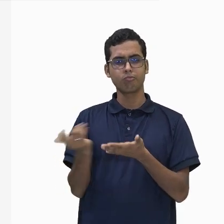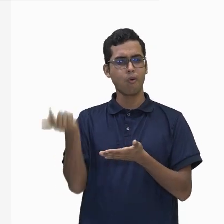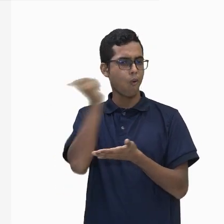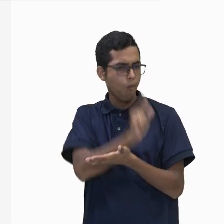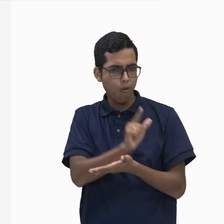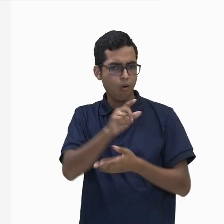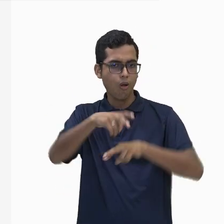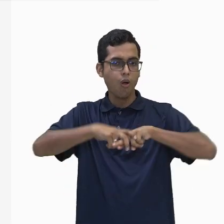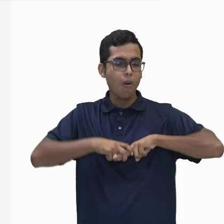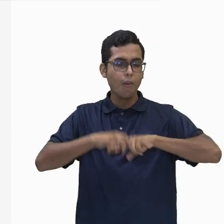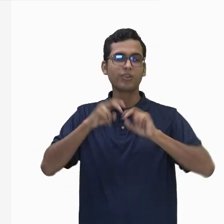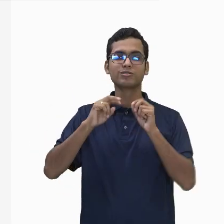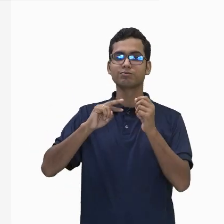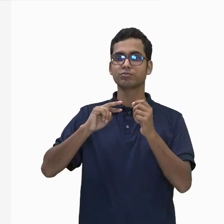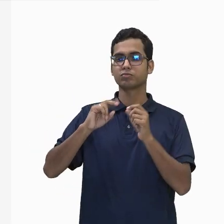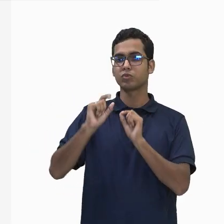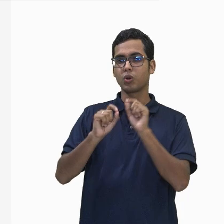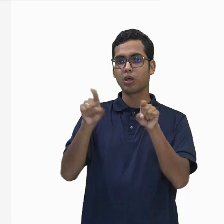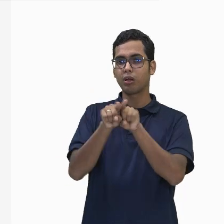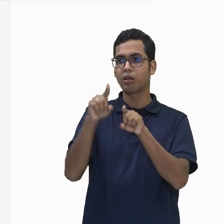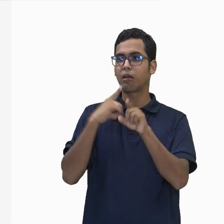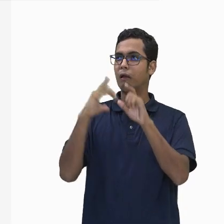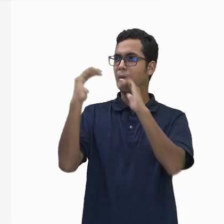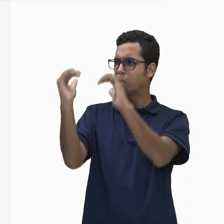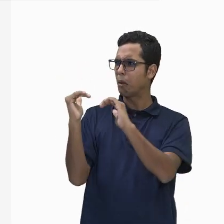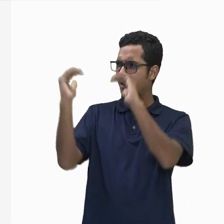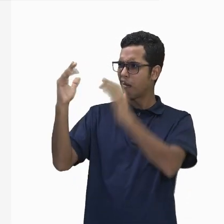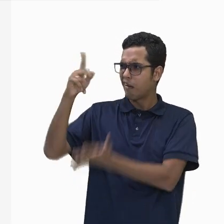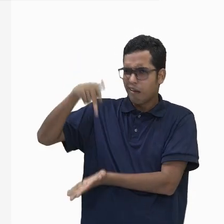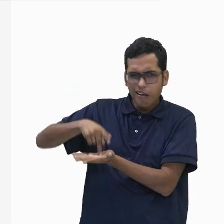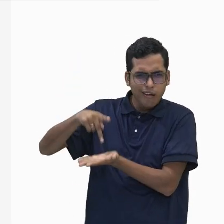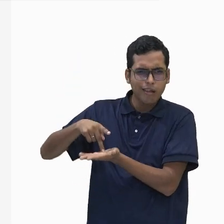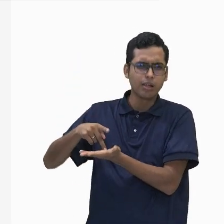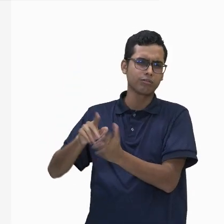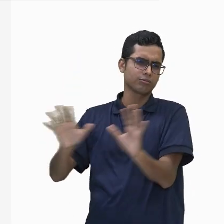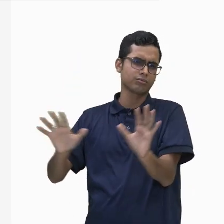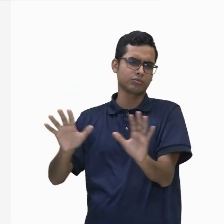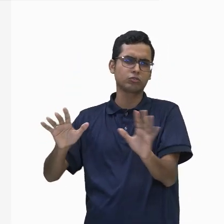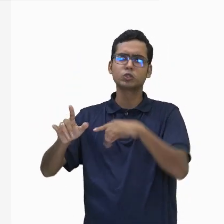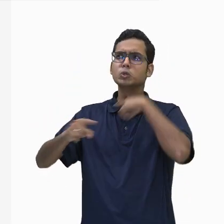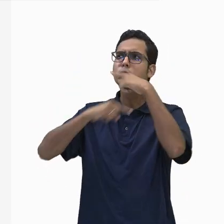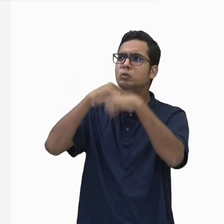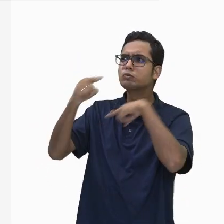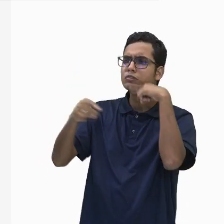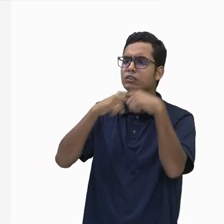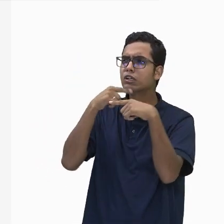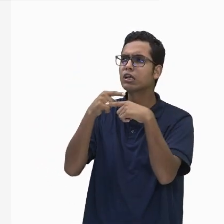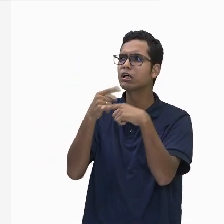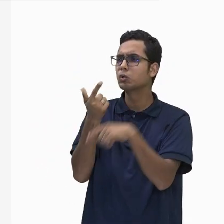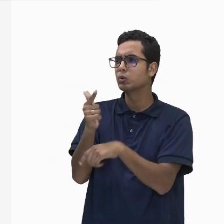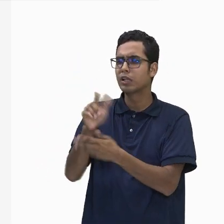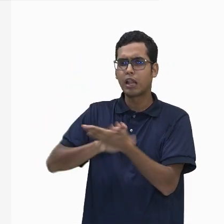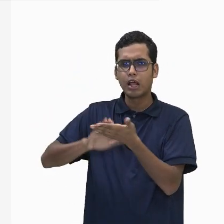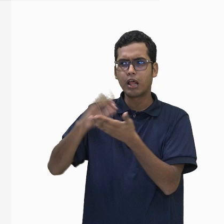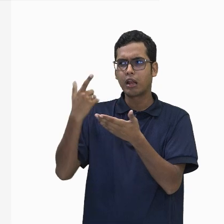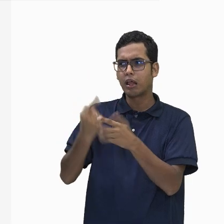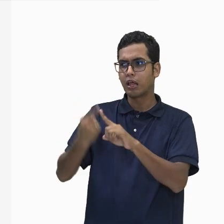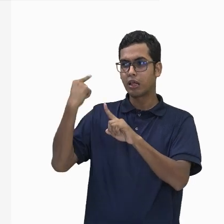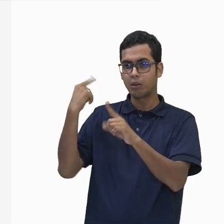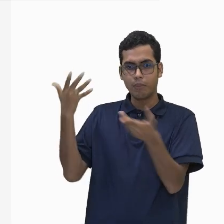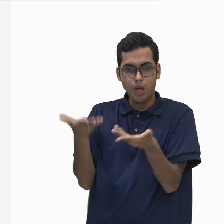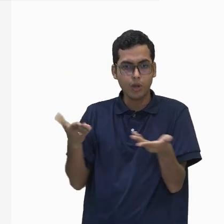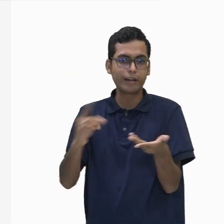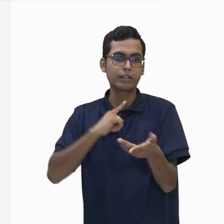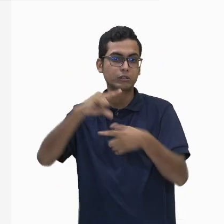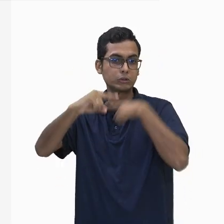mais, já não são mais absolutos e inquestionáveis. Olha ali a imagem. Eu estou na corda